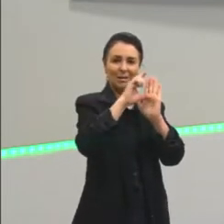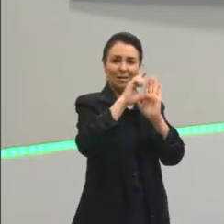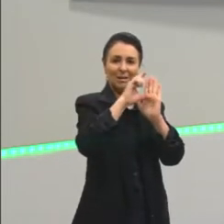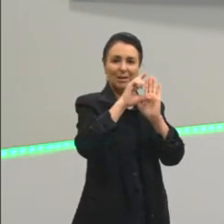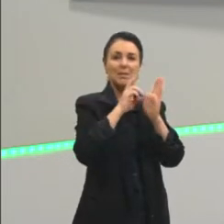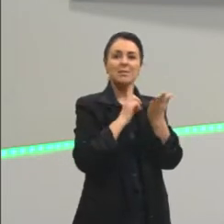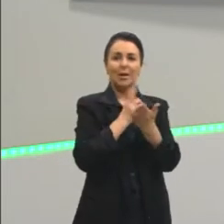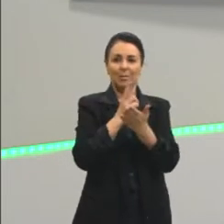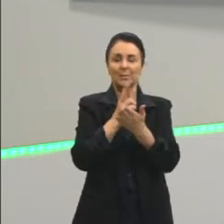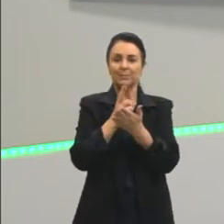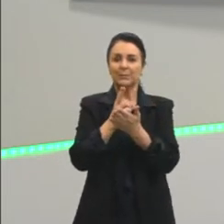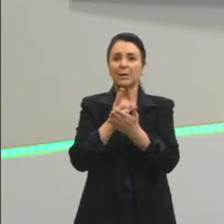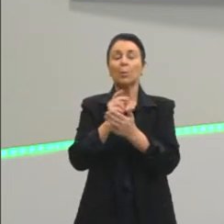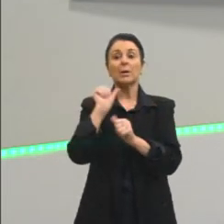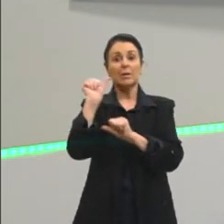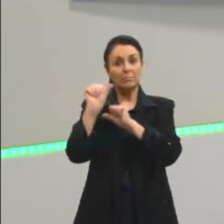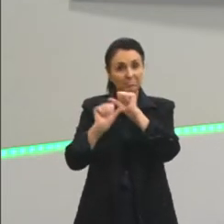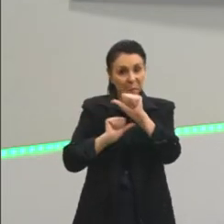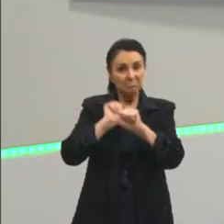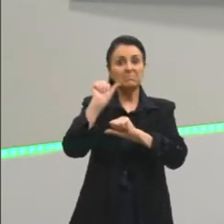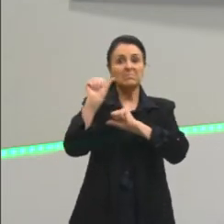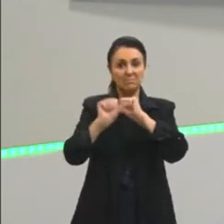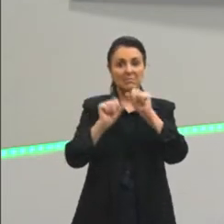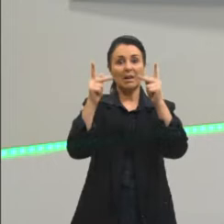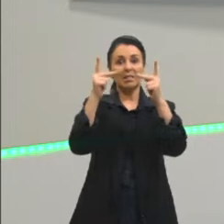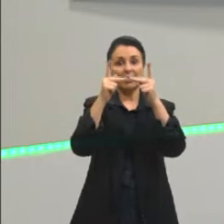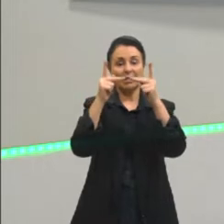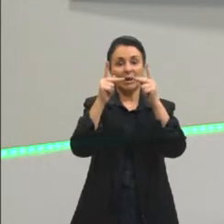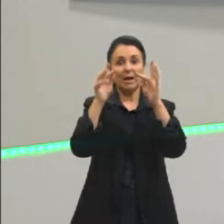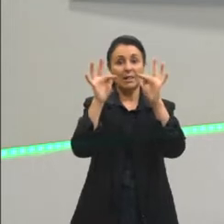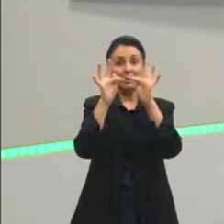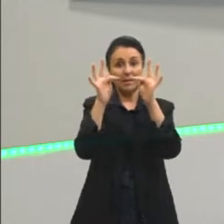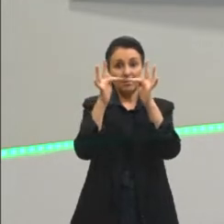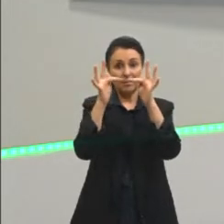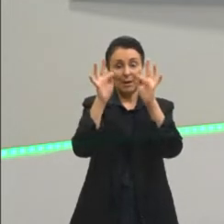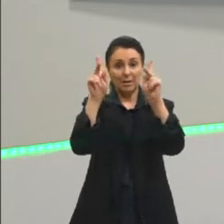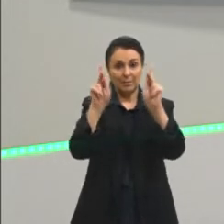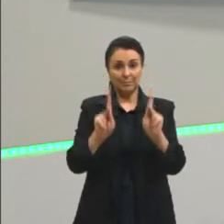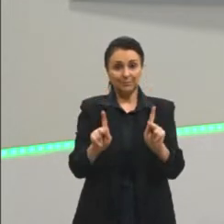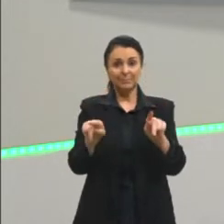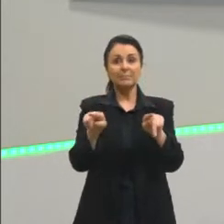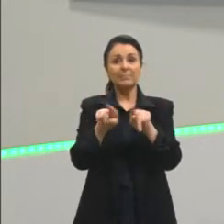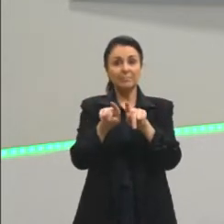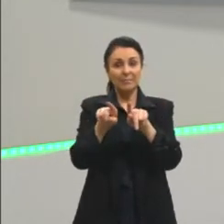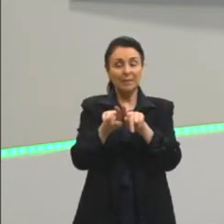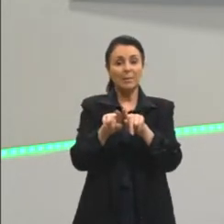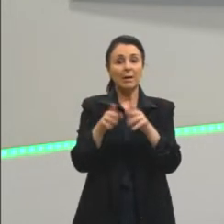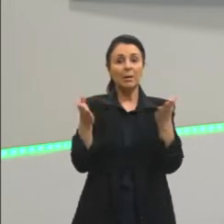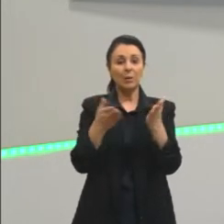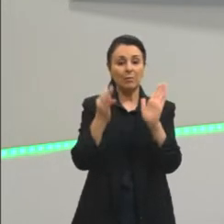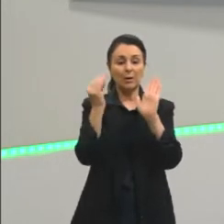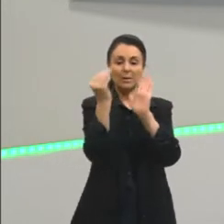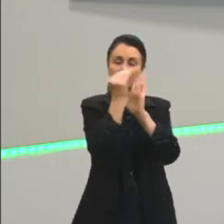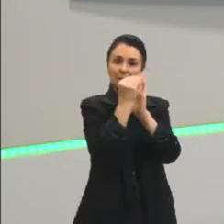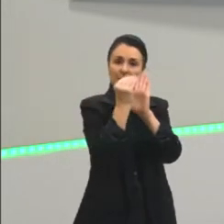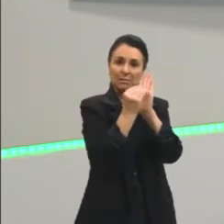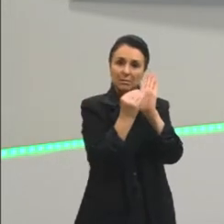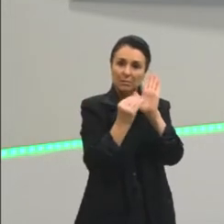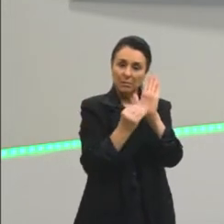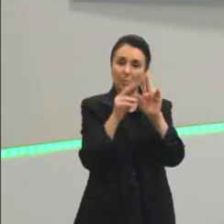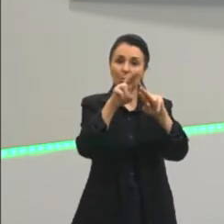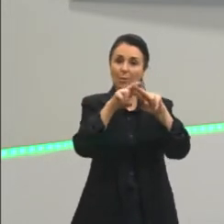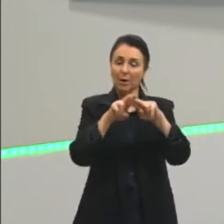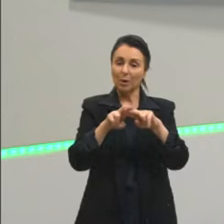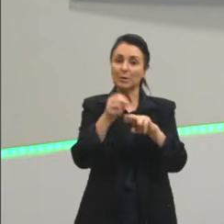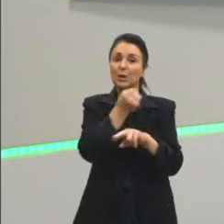crescente então remodelou a tabela periódica né e as propriedades periódicas ficaram estabelecidas em função